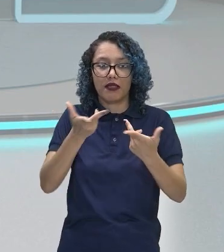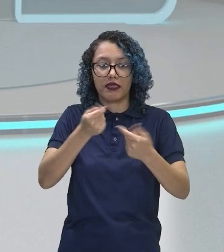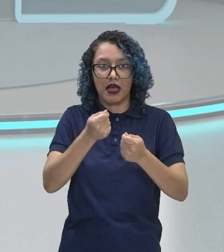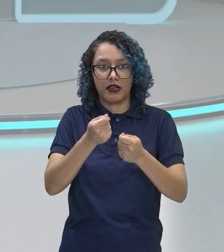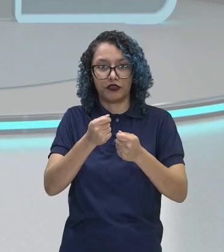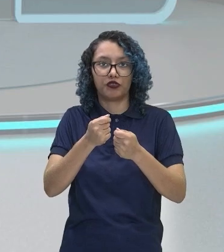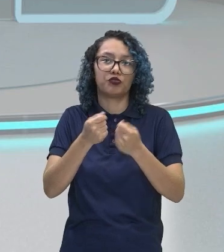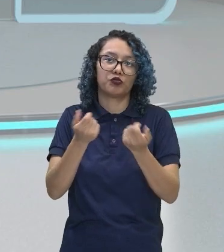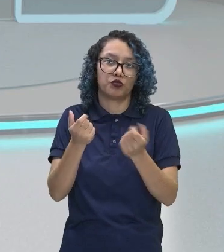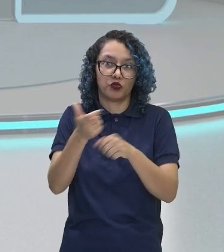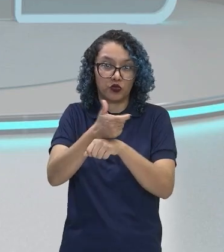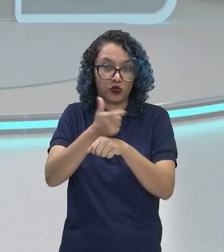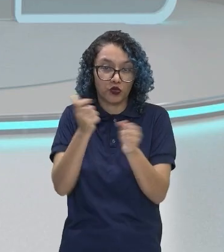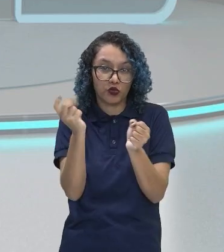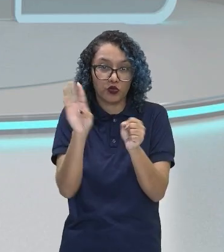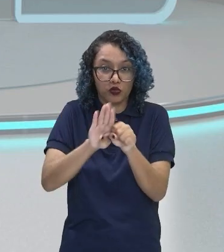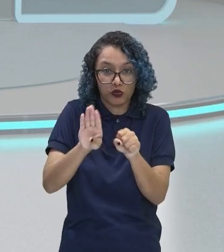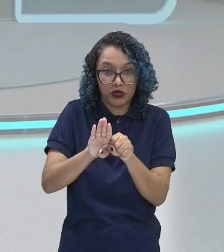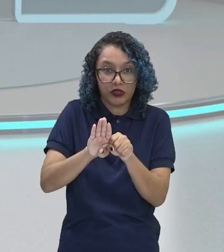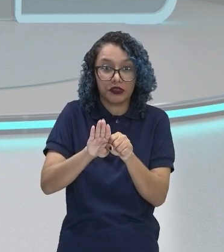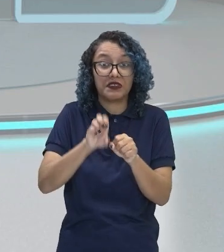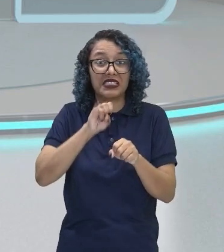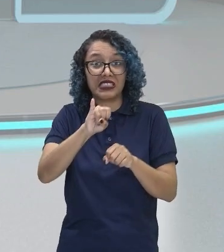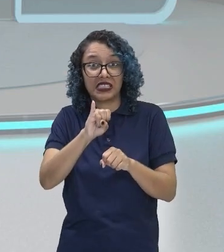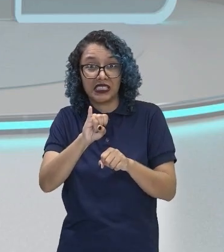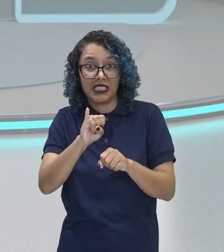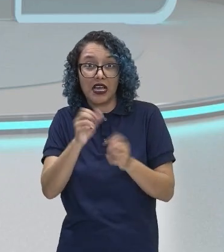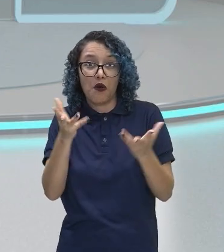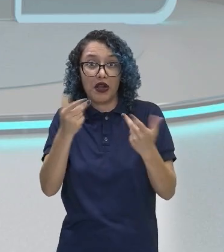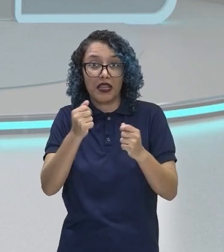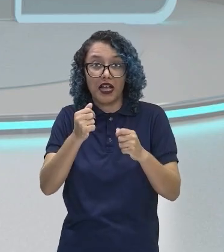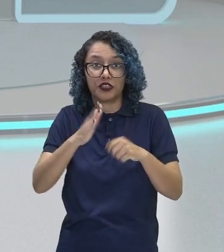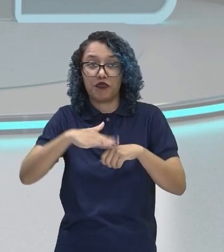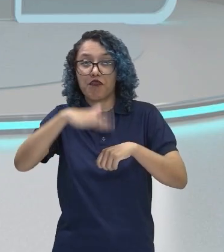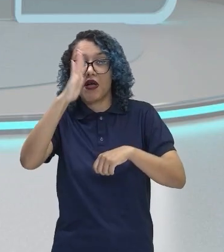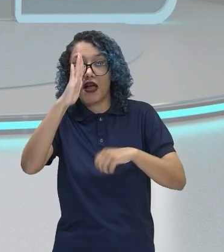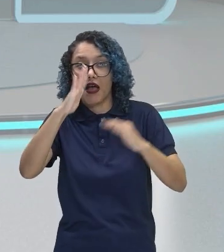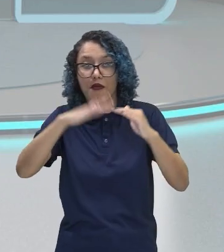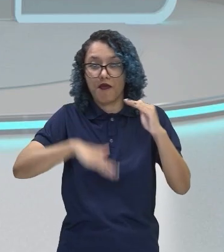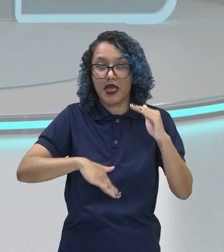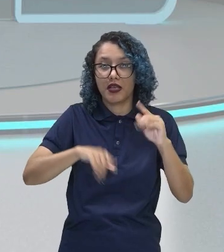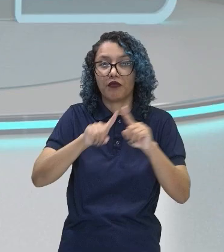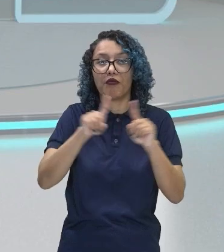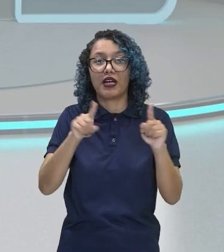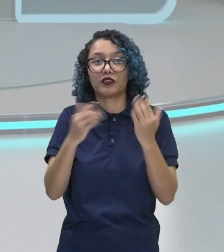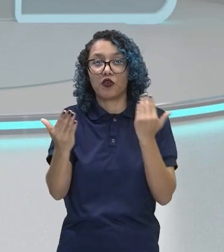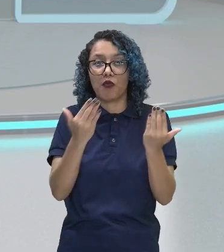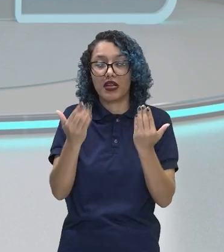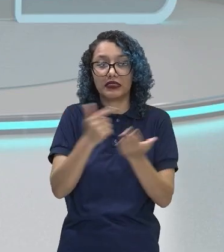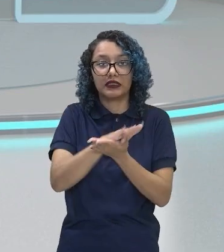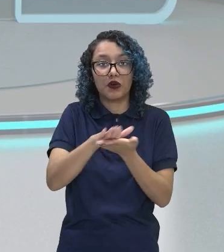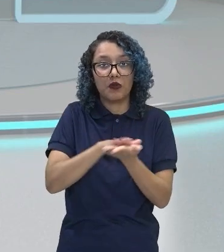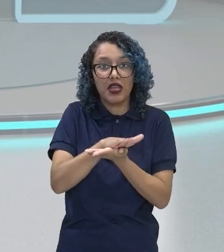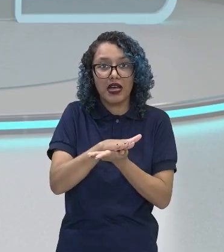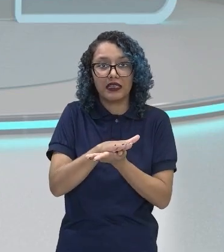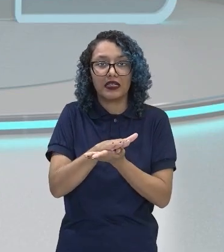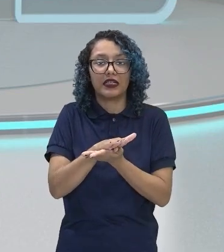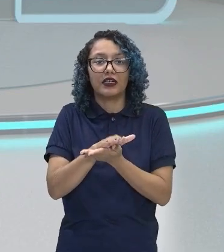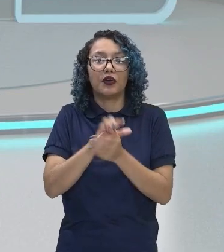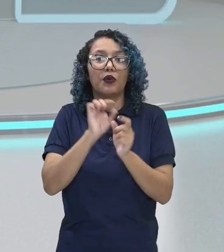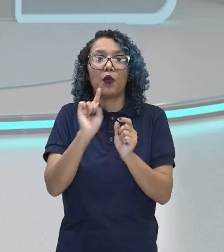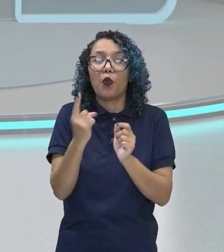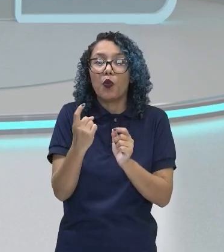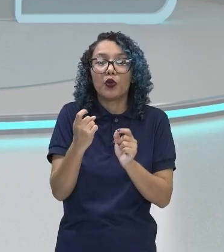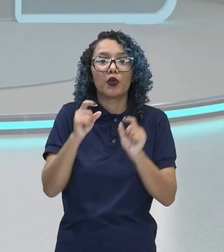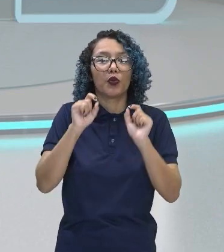quiser falar, né, que essa qualidade é superior ou inferior, mas não tem comparação, é sempre ao extremo, eu vou estar